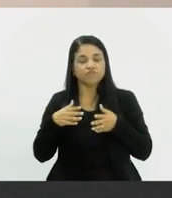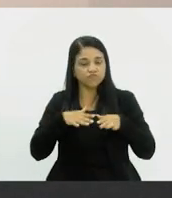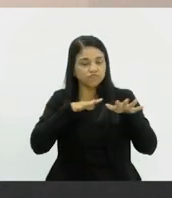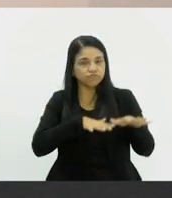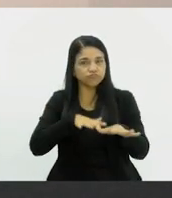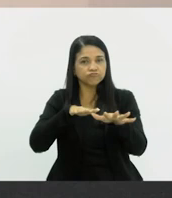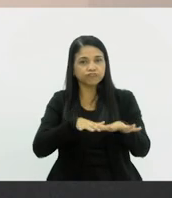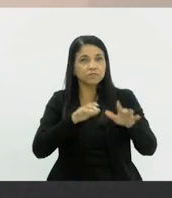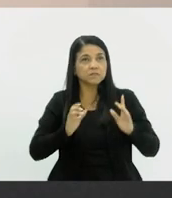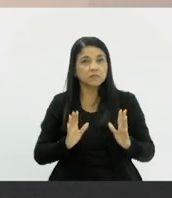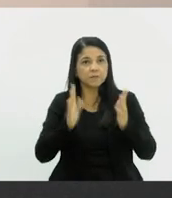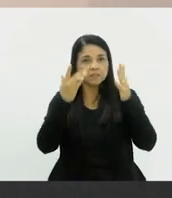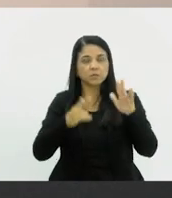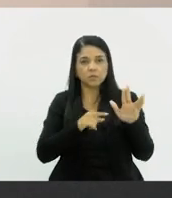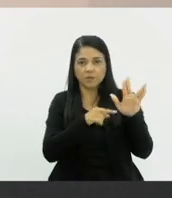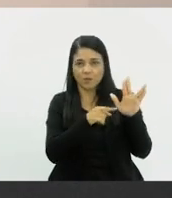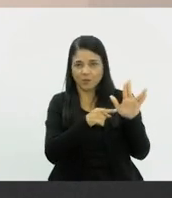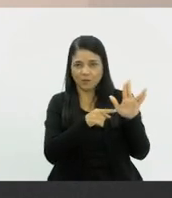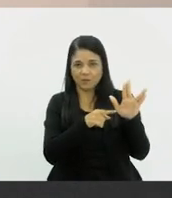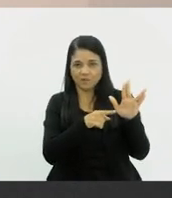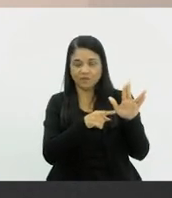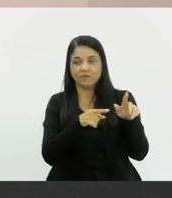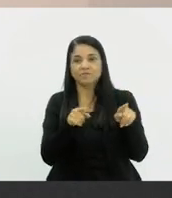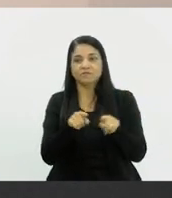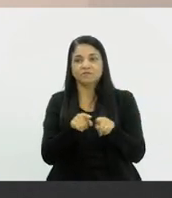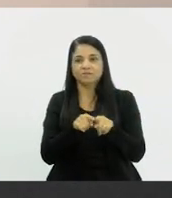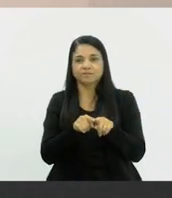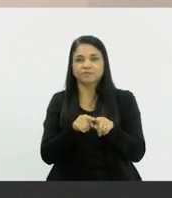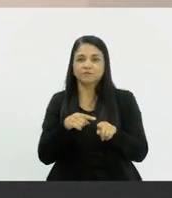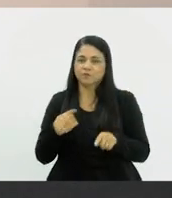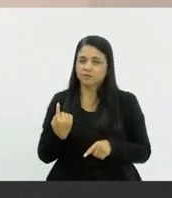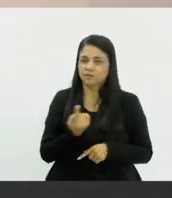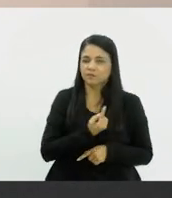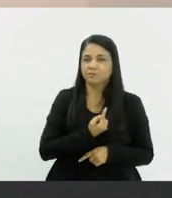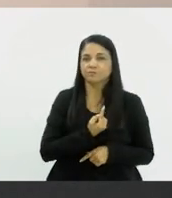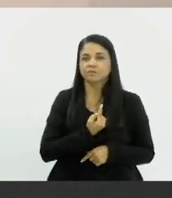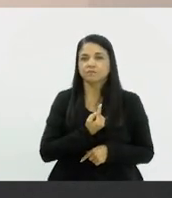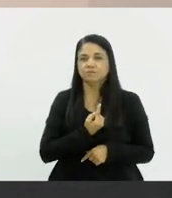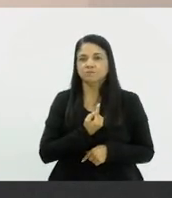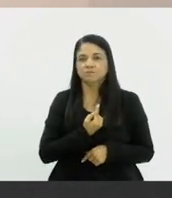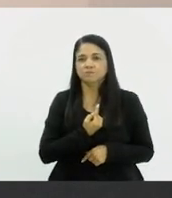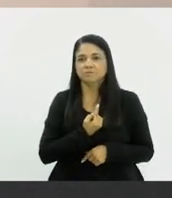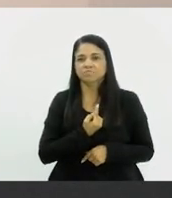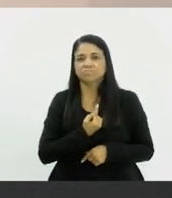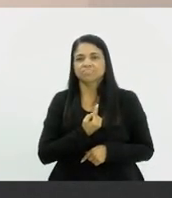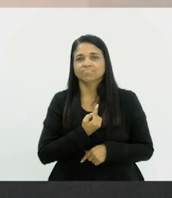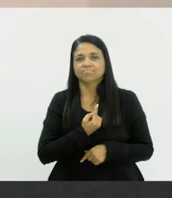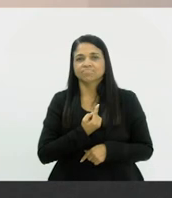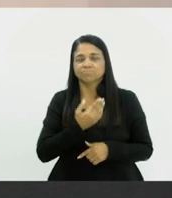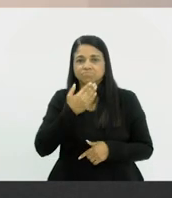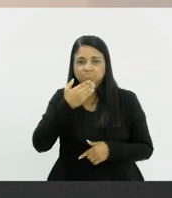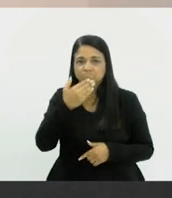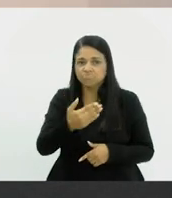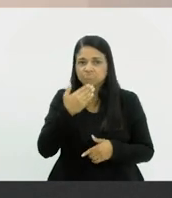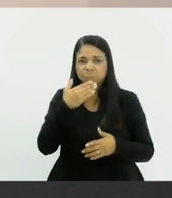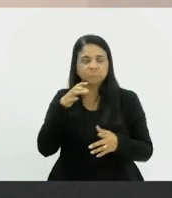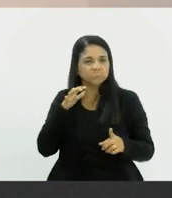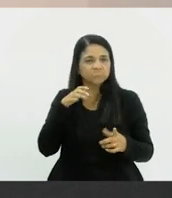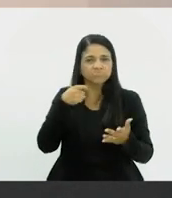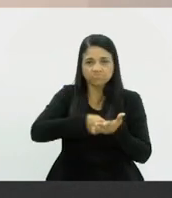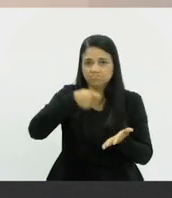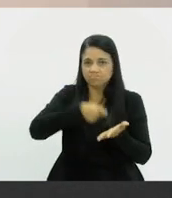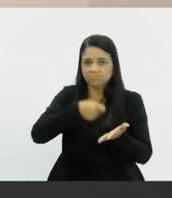maconha né e dos nossas eh reivindicações enquanto